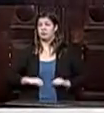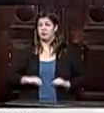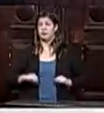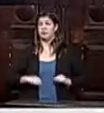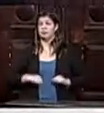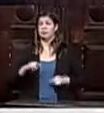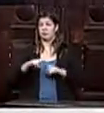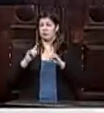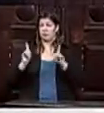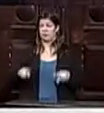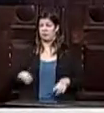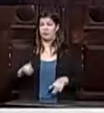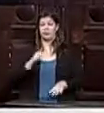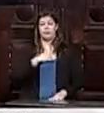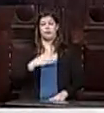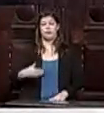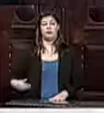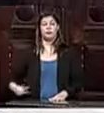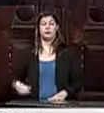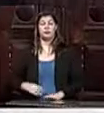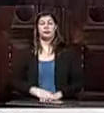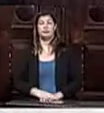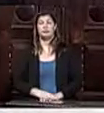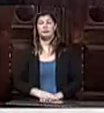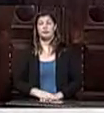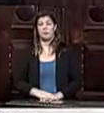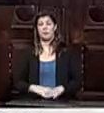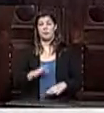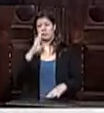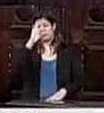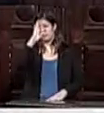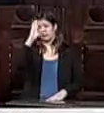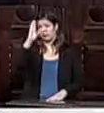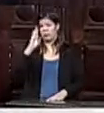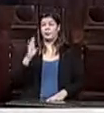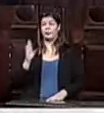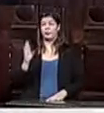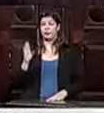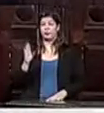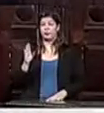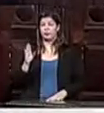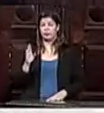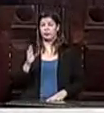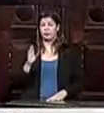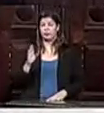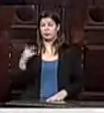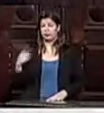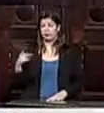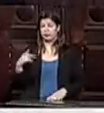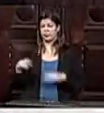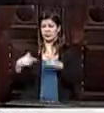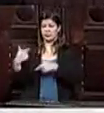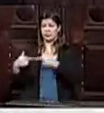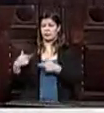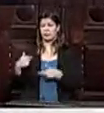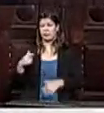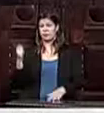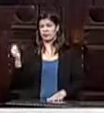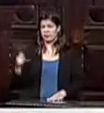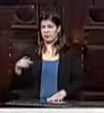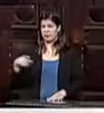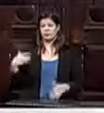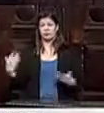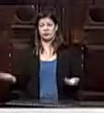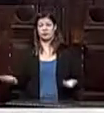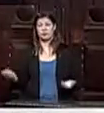o funcionalismo público, principalmente nativos e pensionistas, de baixos salários, que